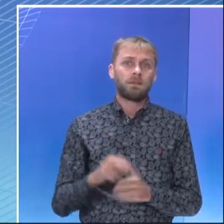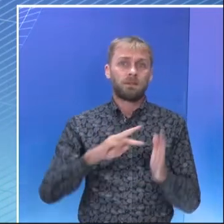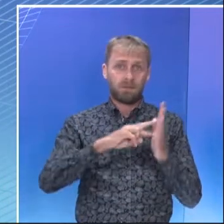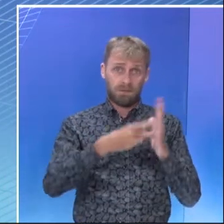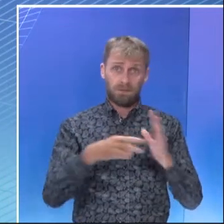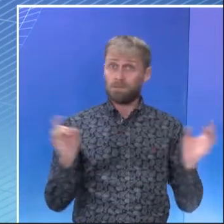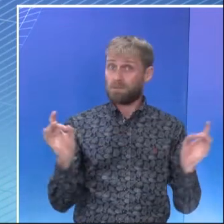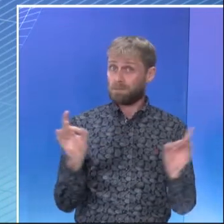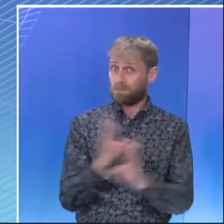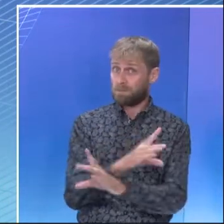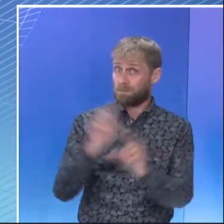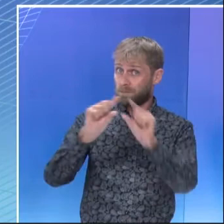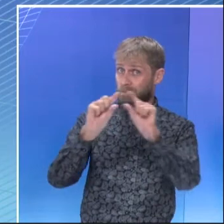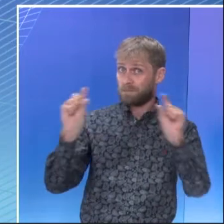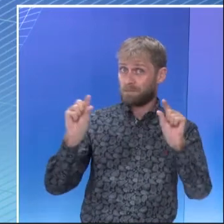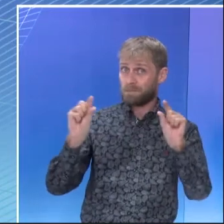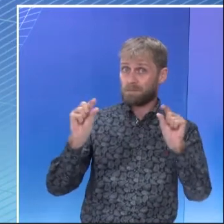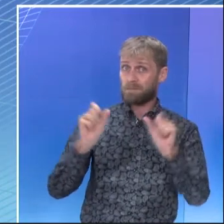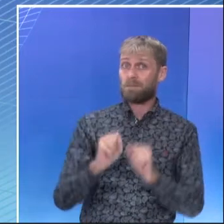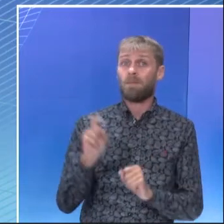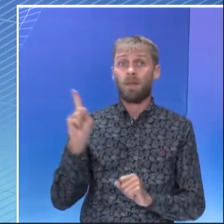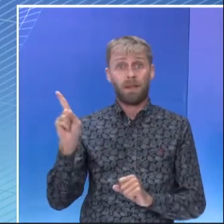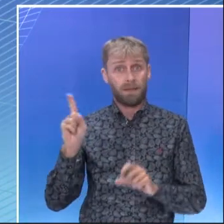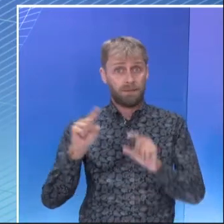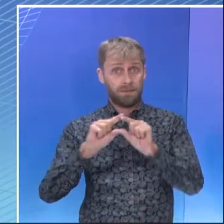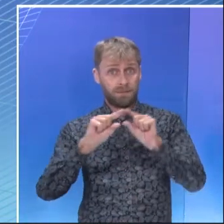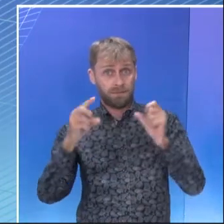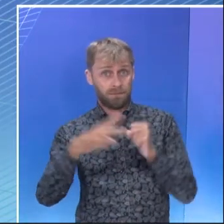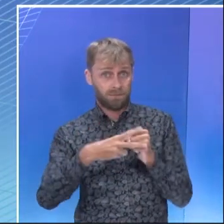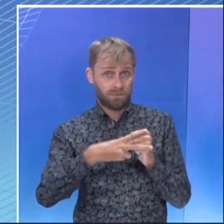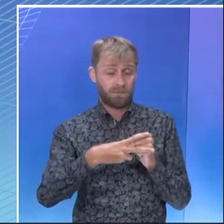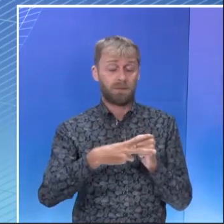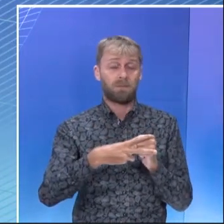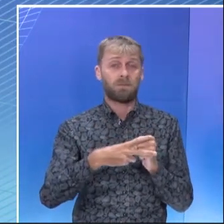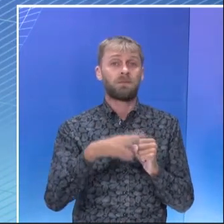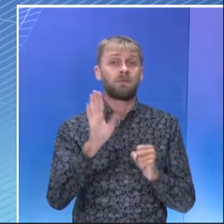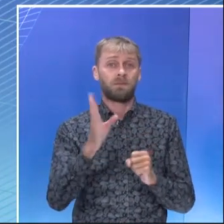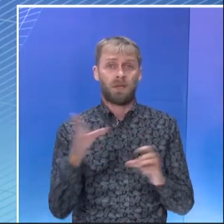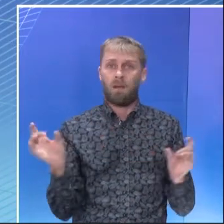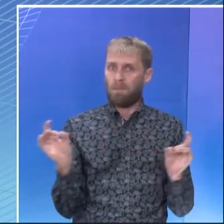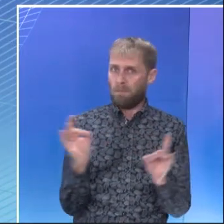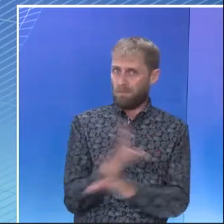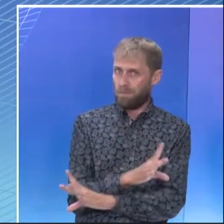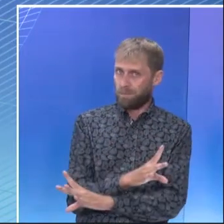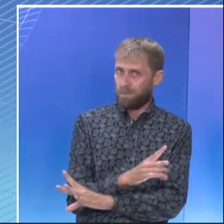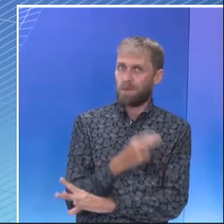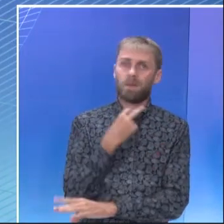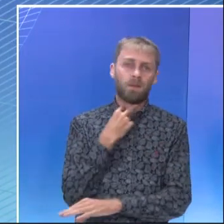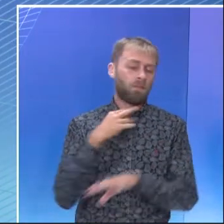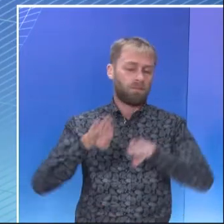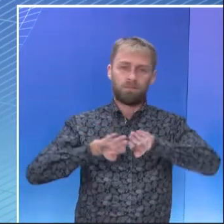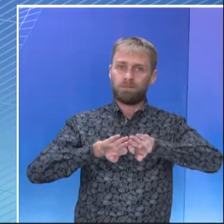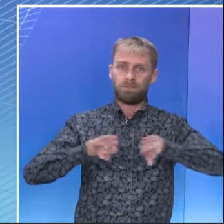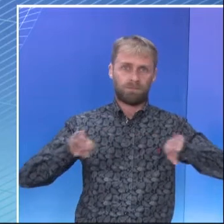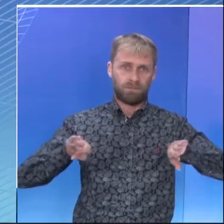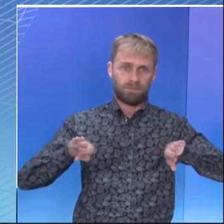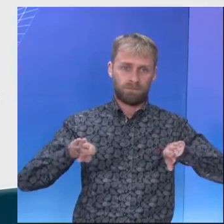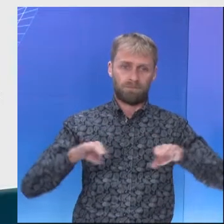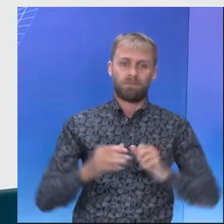sentido completo. Então, esses phrasal verbs que têm esse sentido completo, eles não podem ser